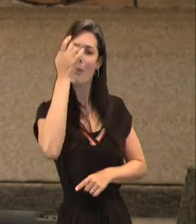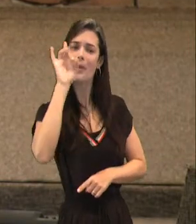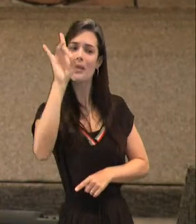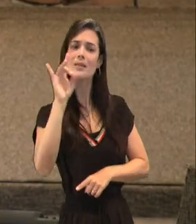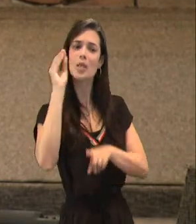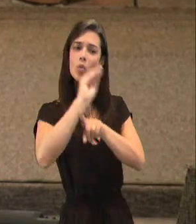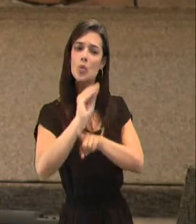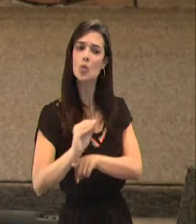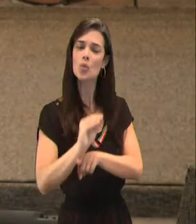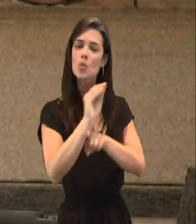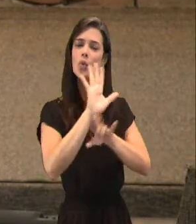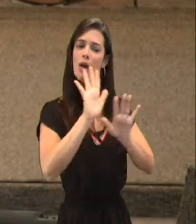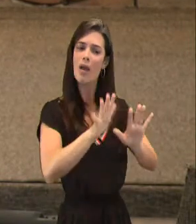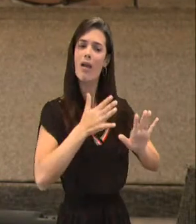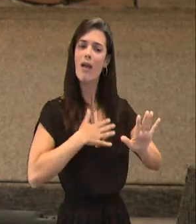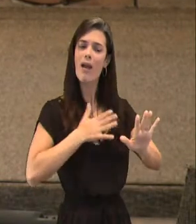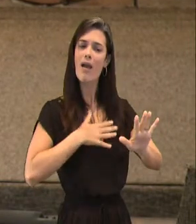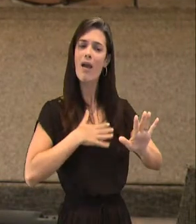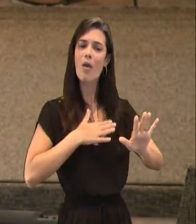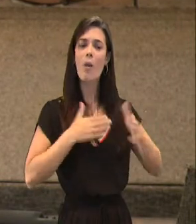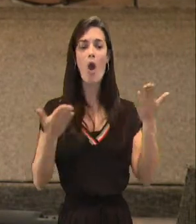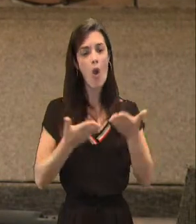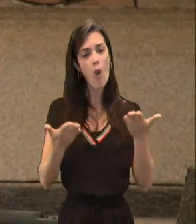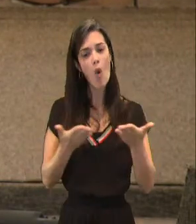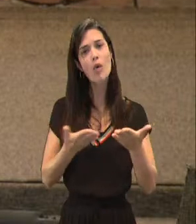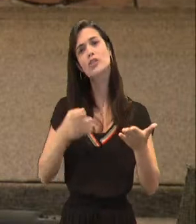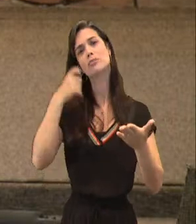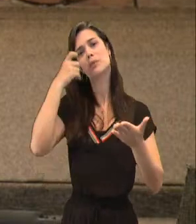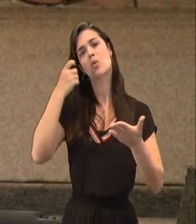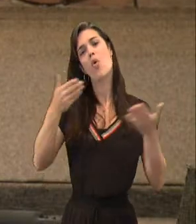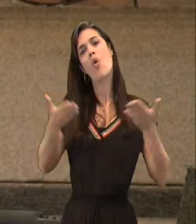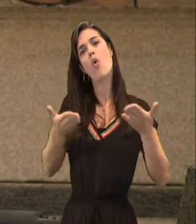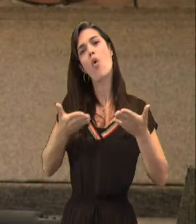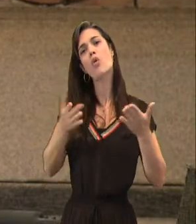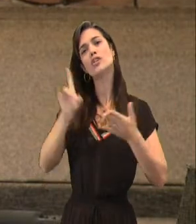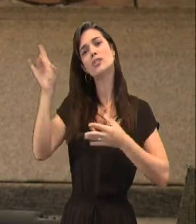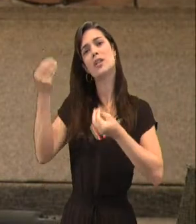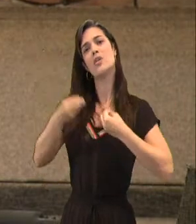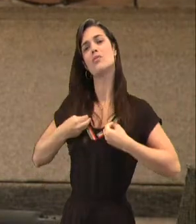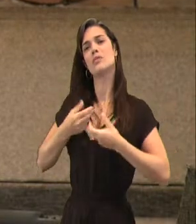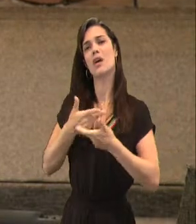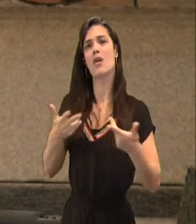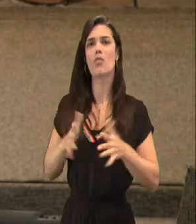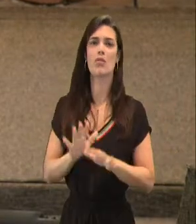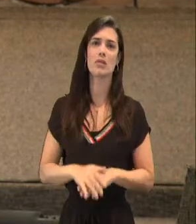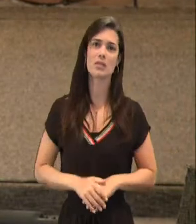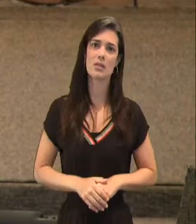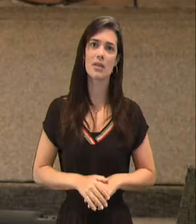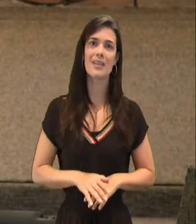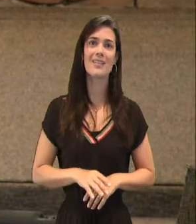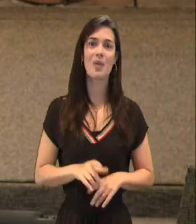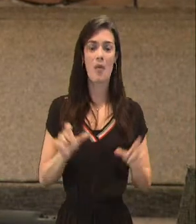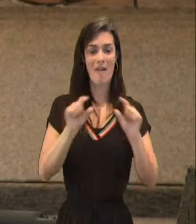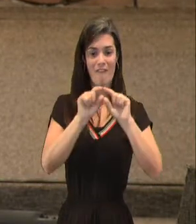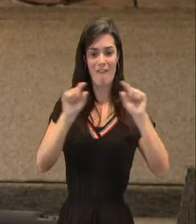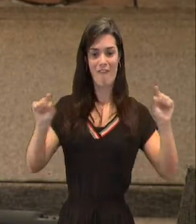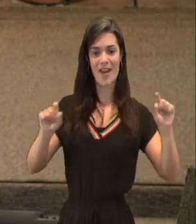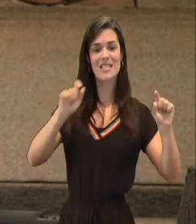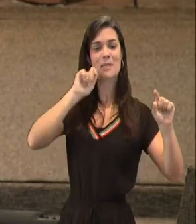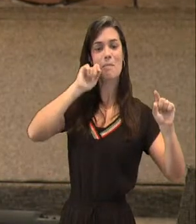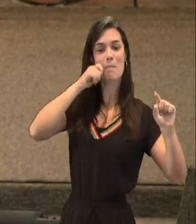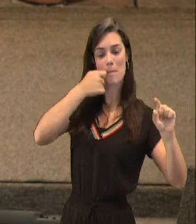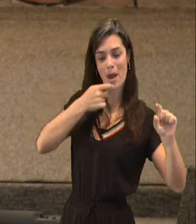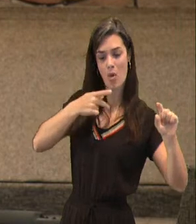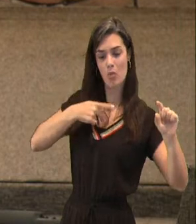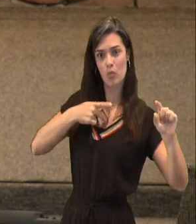basta a cada dia seu próprio mal. Aqui, quando oramos então pedindo o pão nosso de cada dia, nós